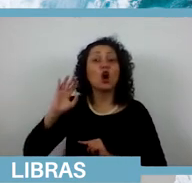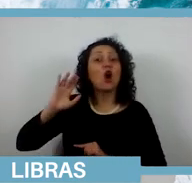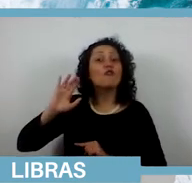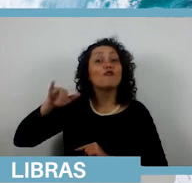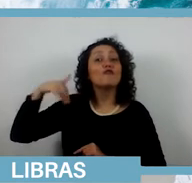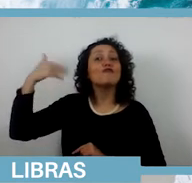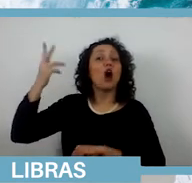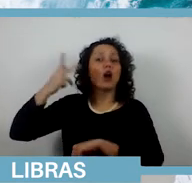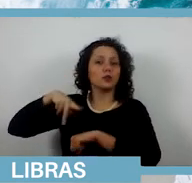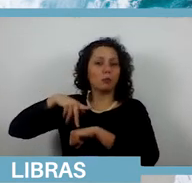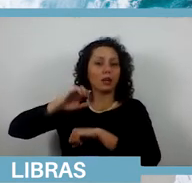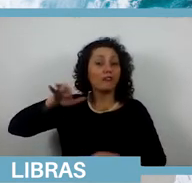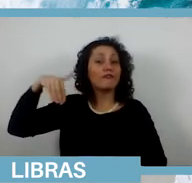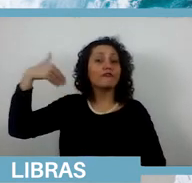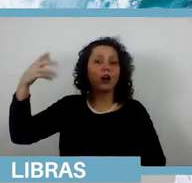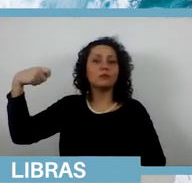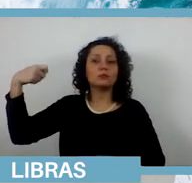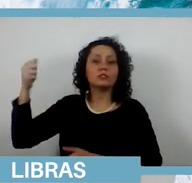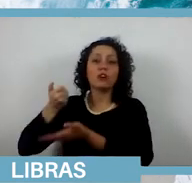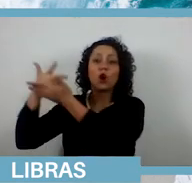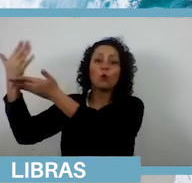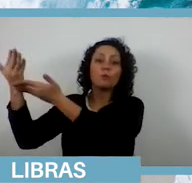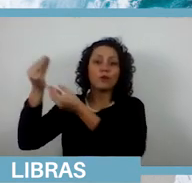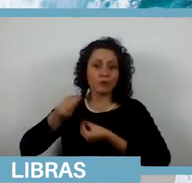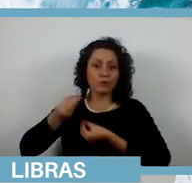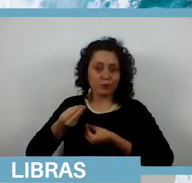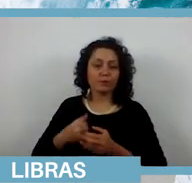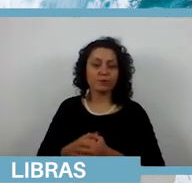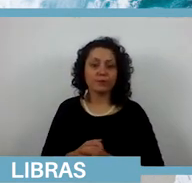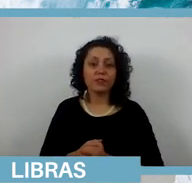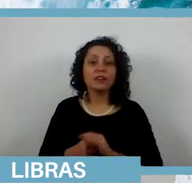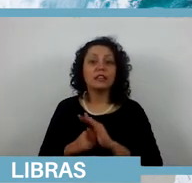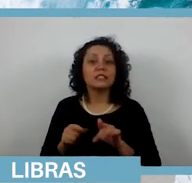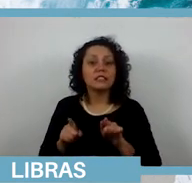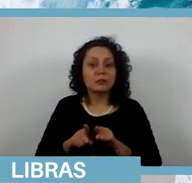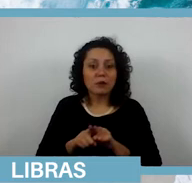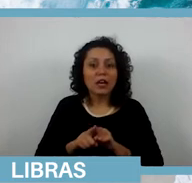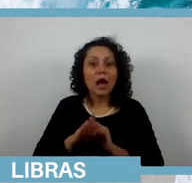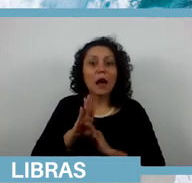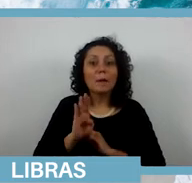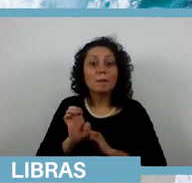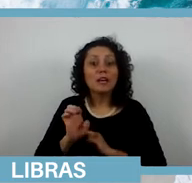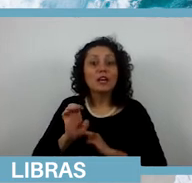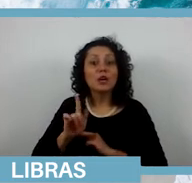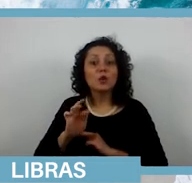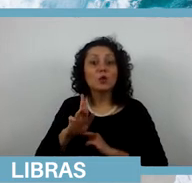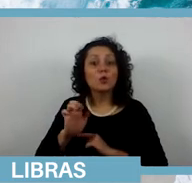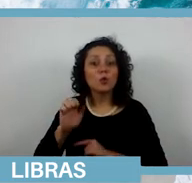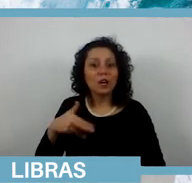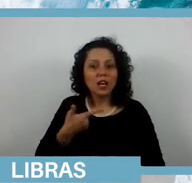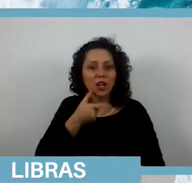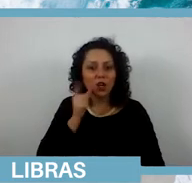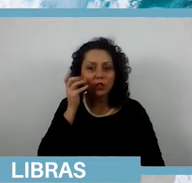fabricantes aqui no Brasil. Inclusive, um deles é a Big Green, que palestrou aqui ontem, né? Na época elas faziam